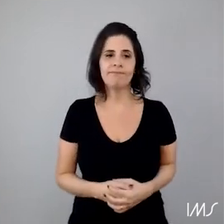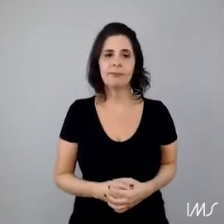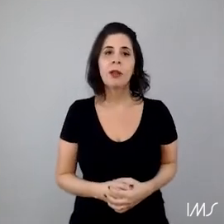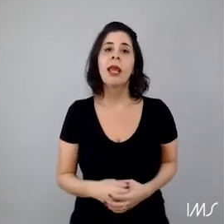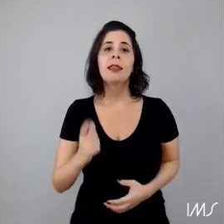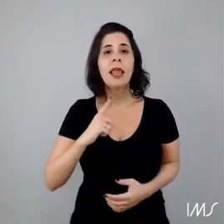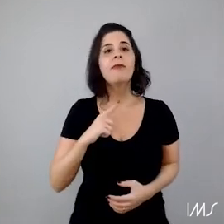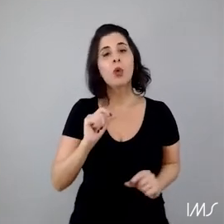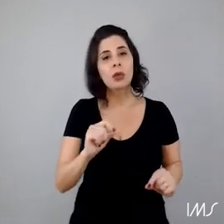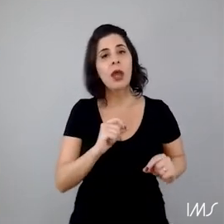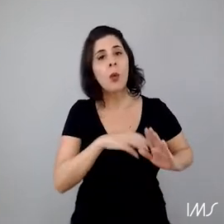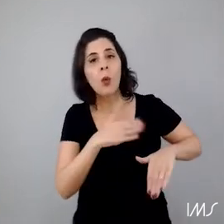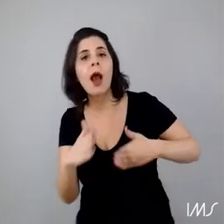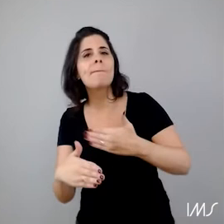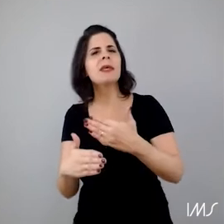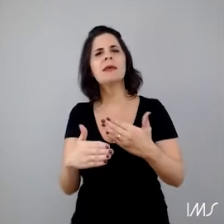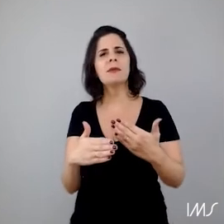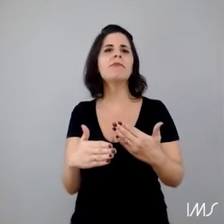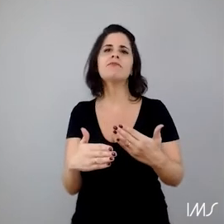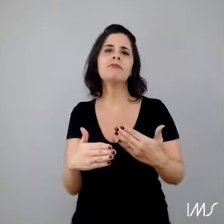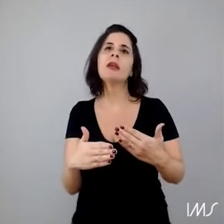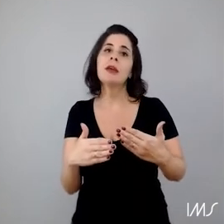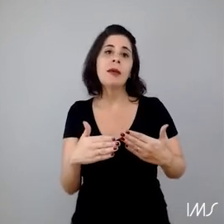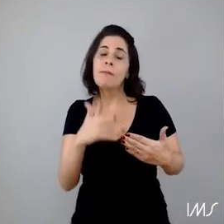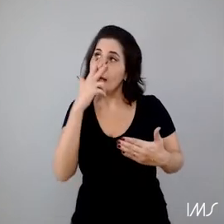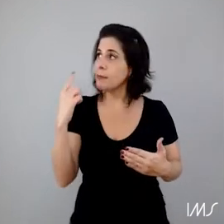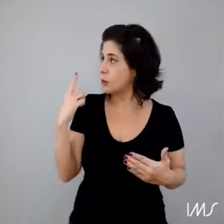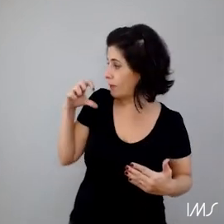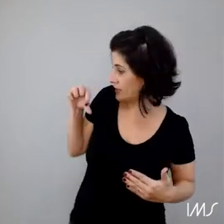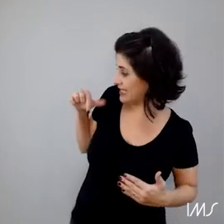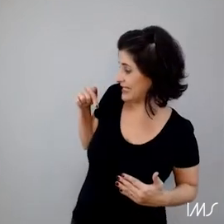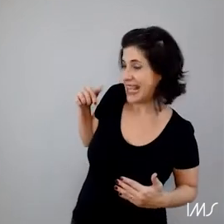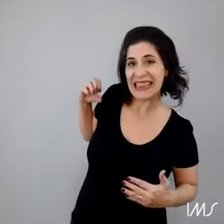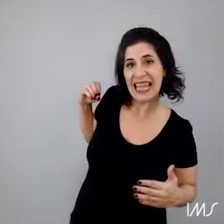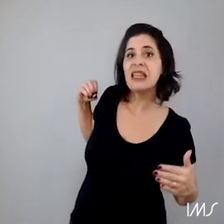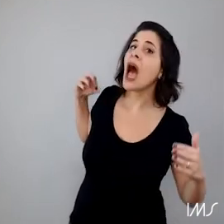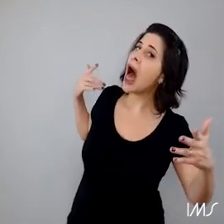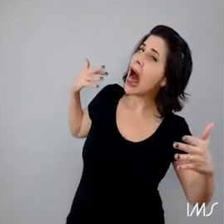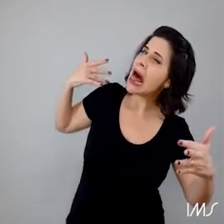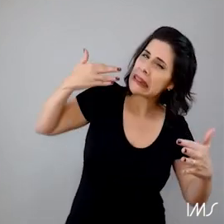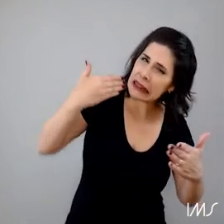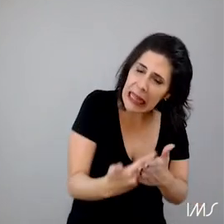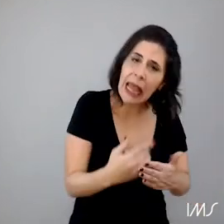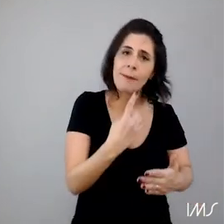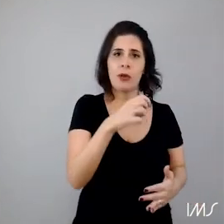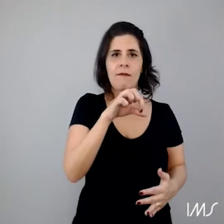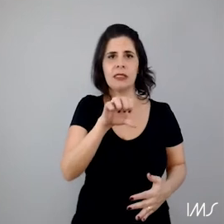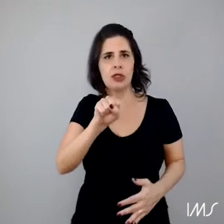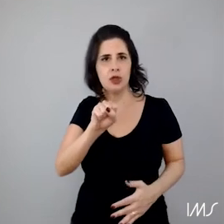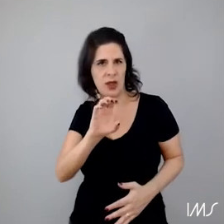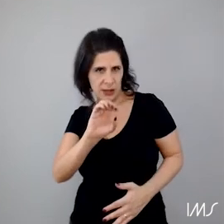Uma jornada ininterrupta desde os finais dos anos 70 e ao longo de toda a década de